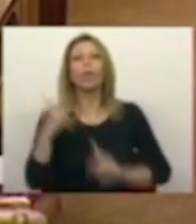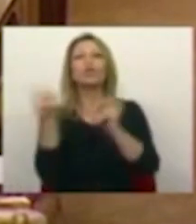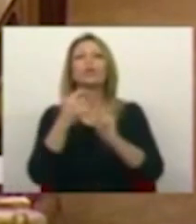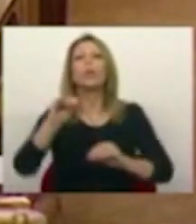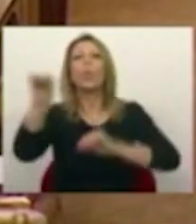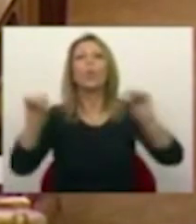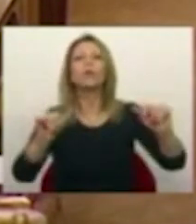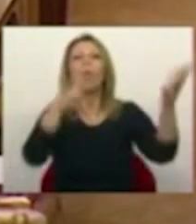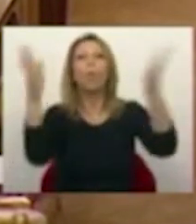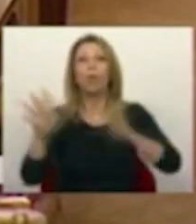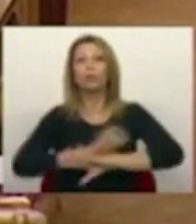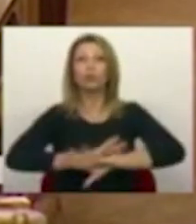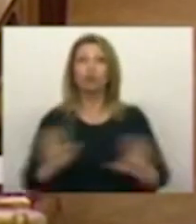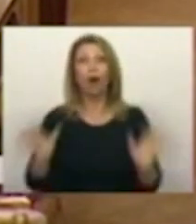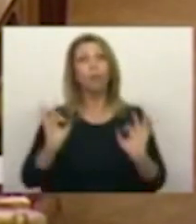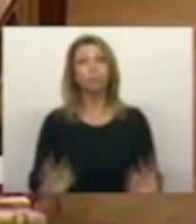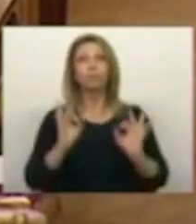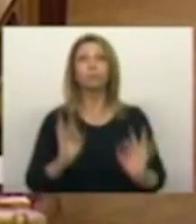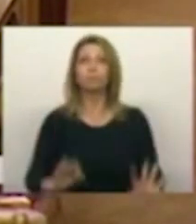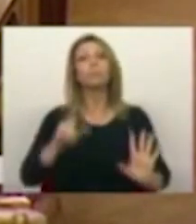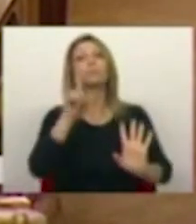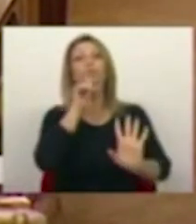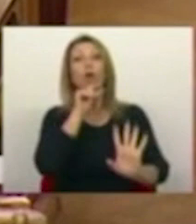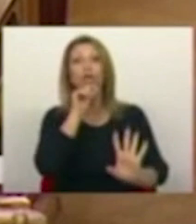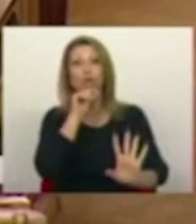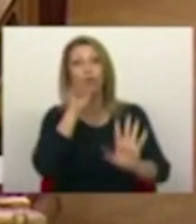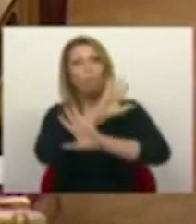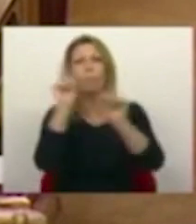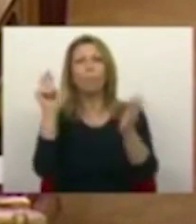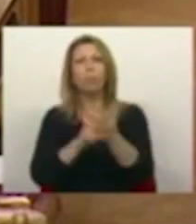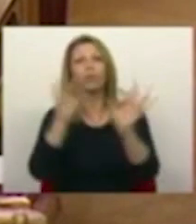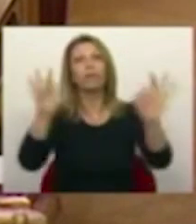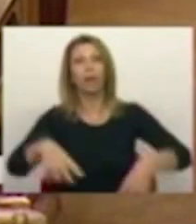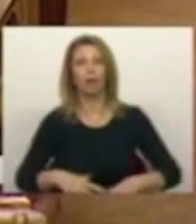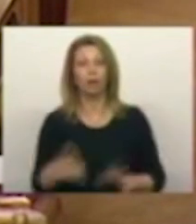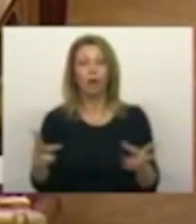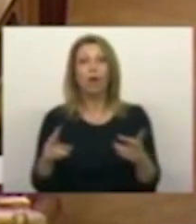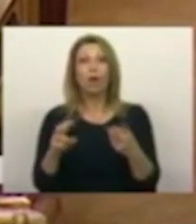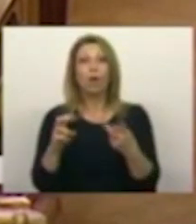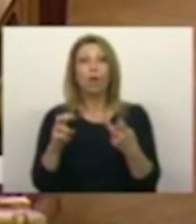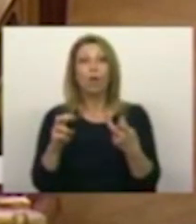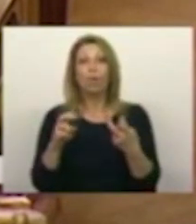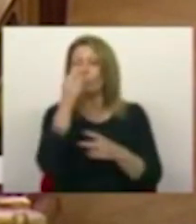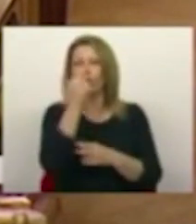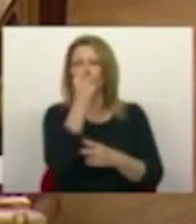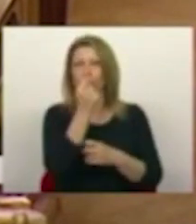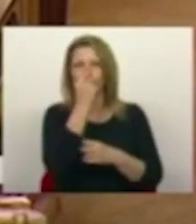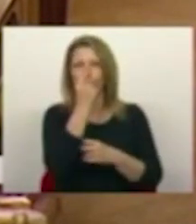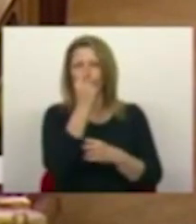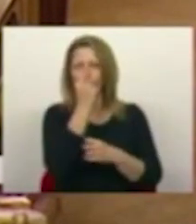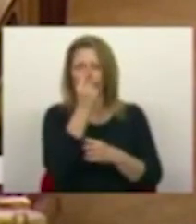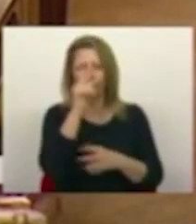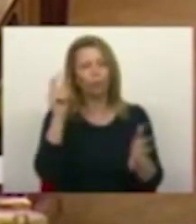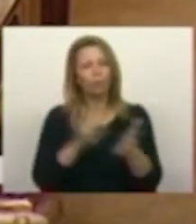Está entendido que é o Montijo. Ponto final. O problema que resulta do aeroporto do Montijo, do